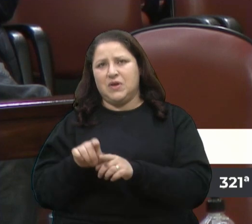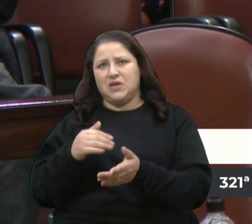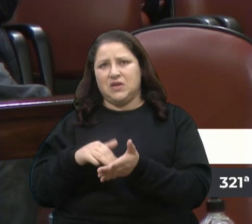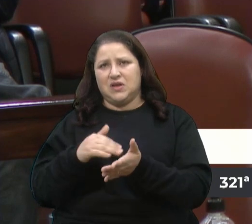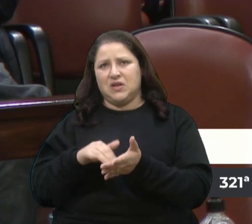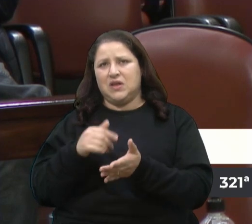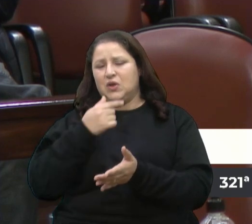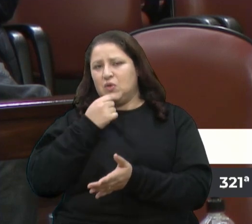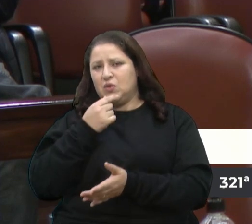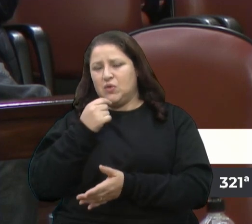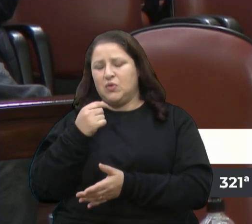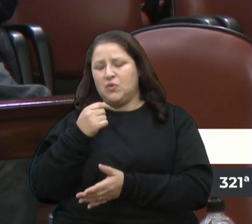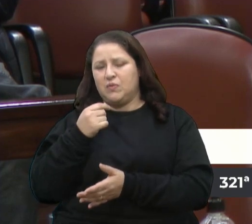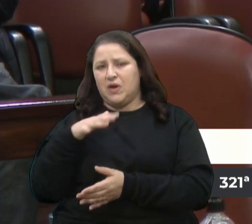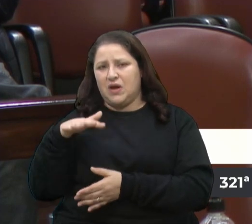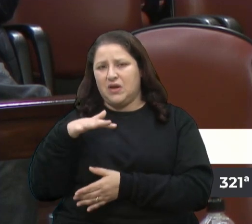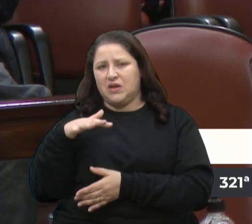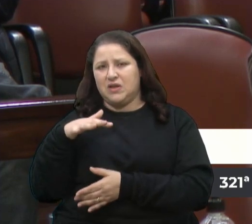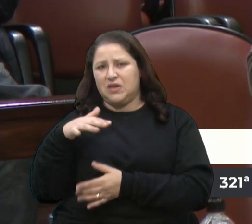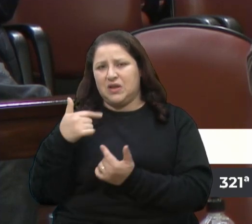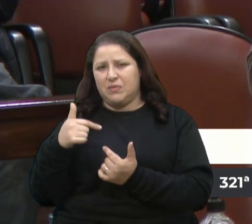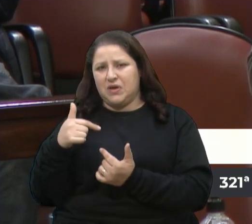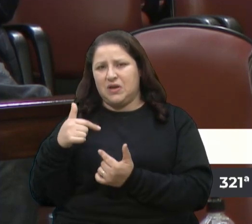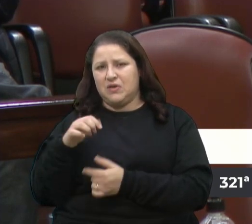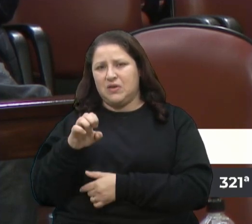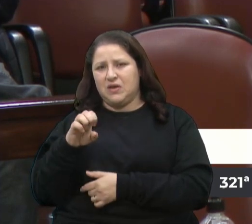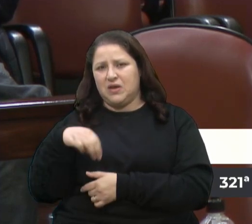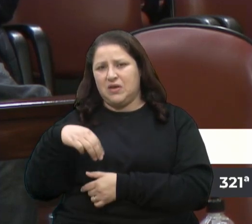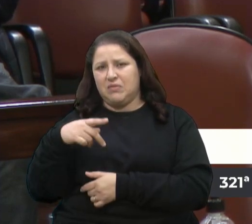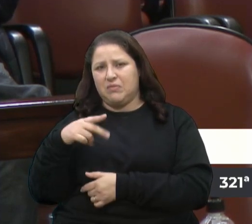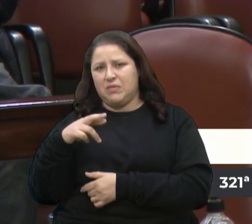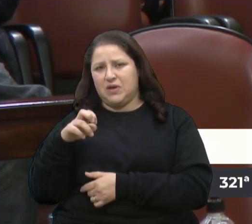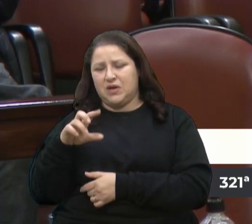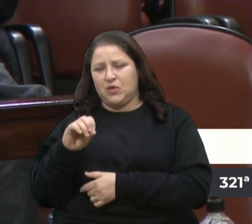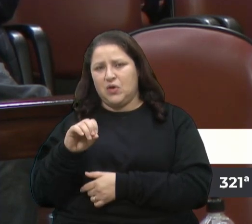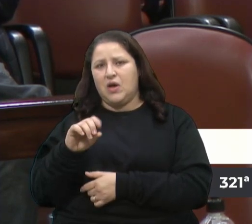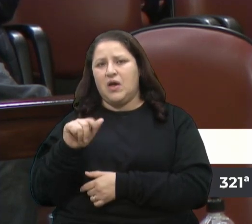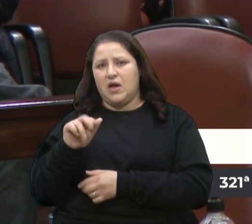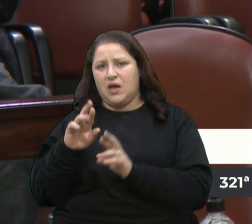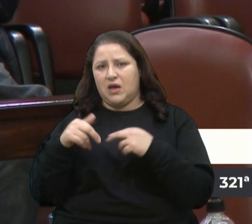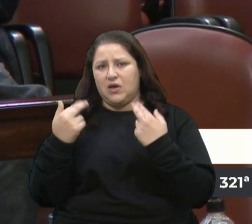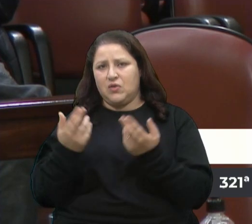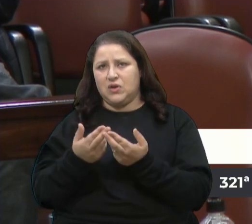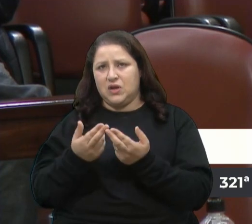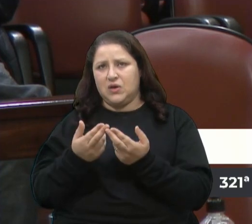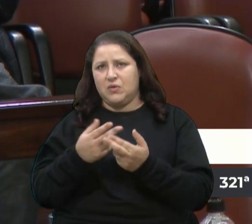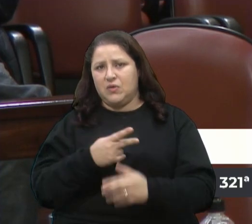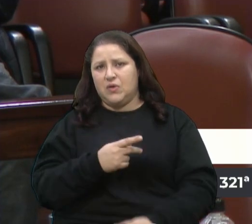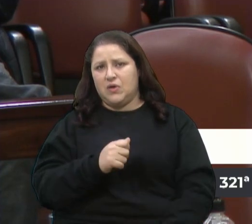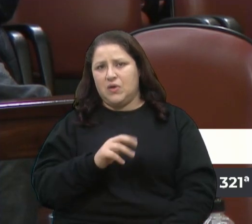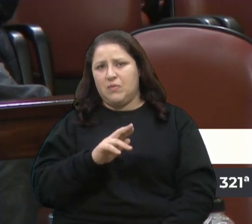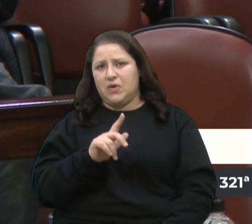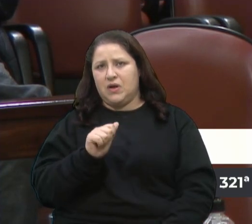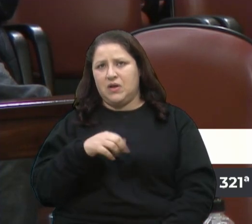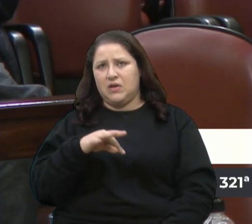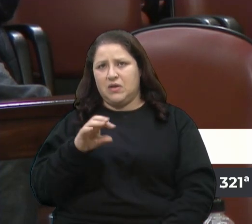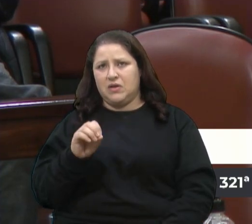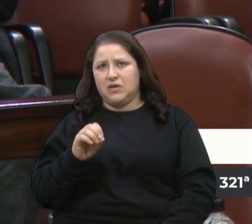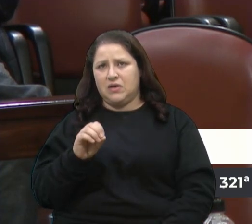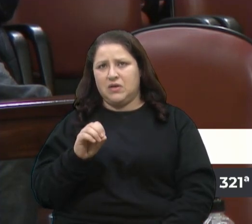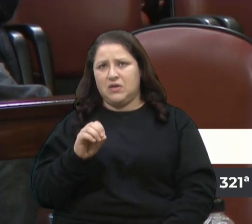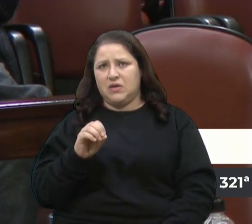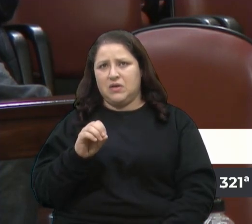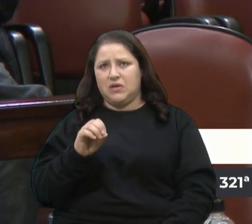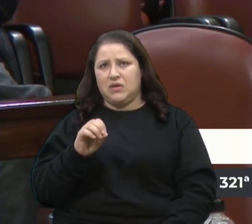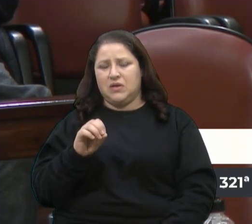e emprego. Era uma reunião do Parlamento Regional. Parlamento Regional, que a gente deve muito ao vereador